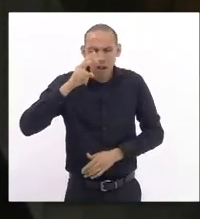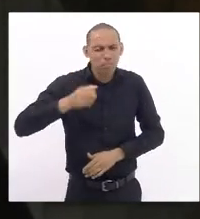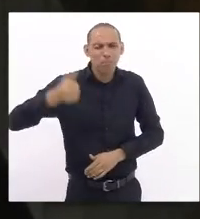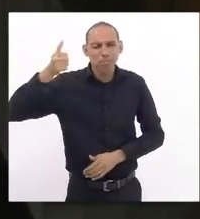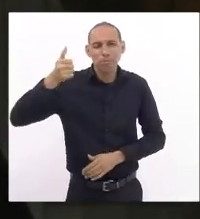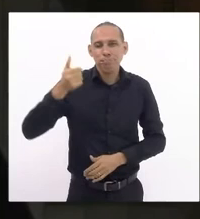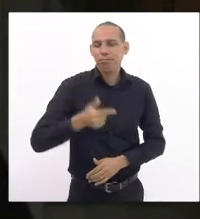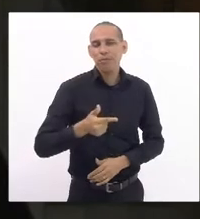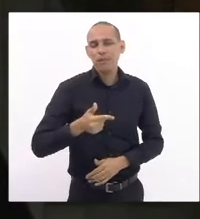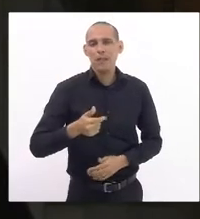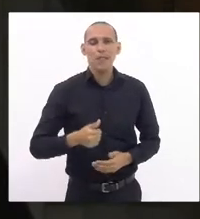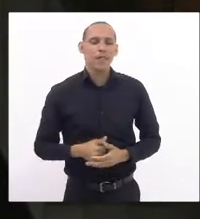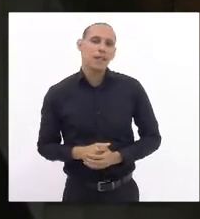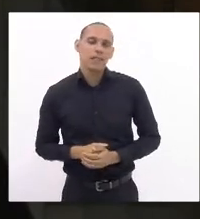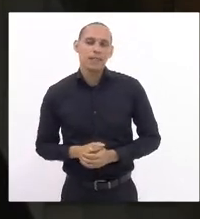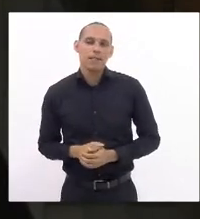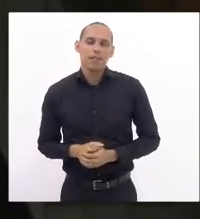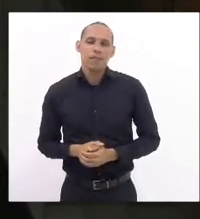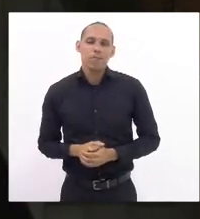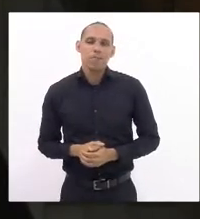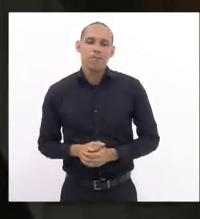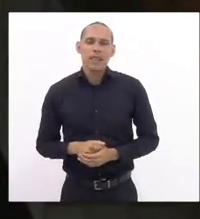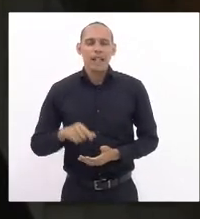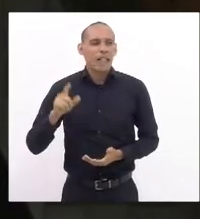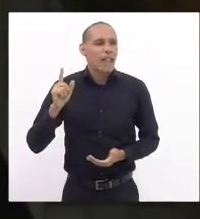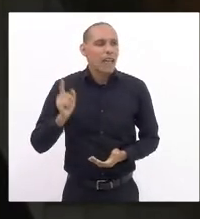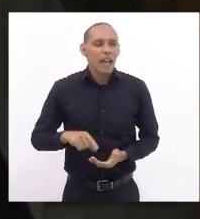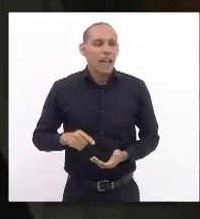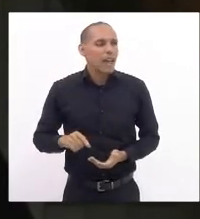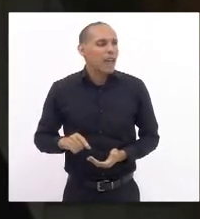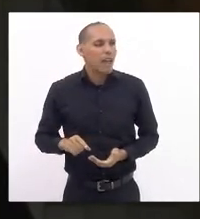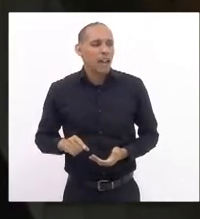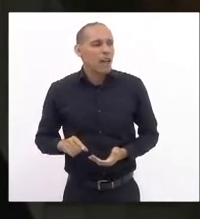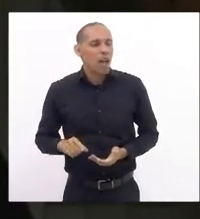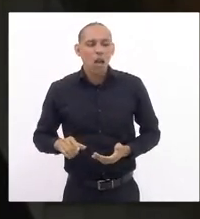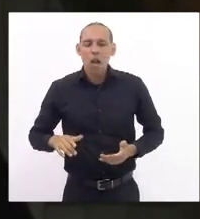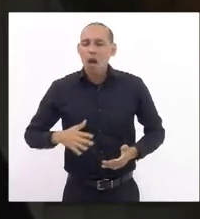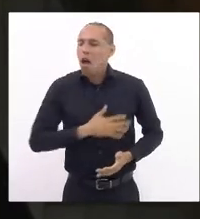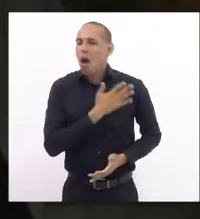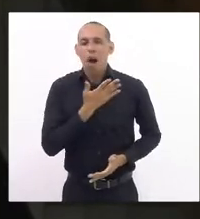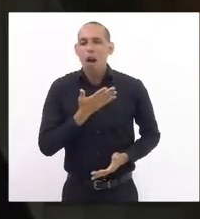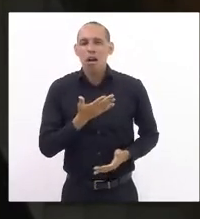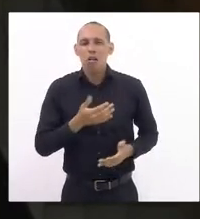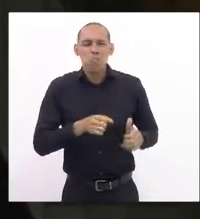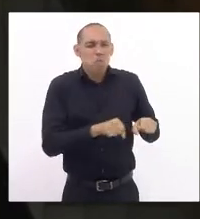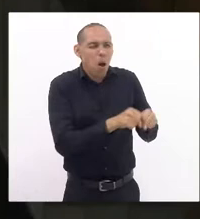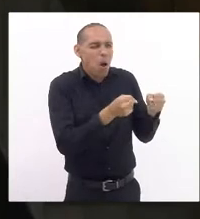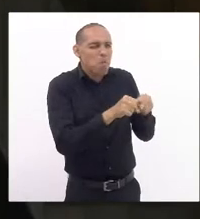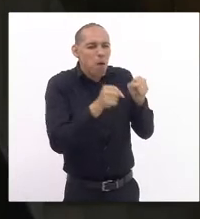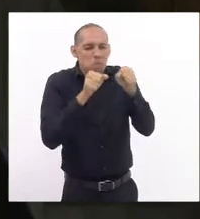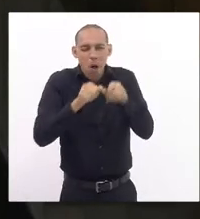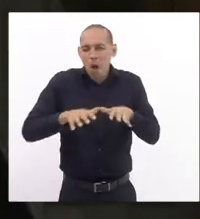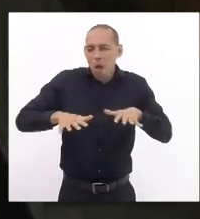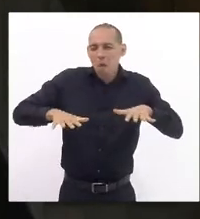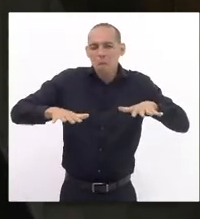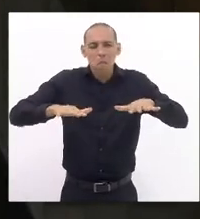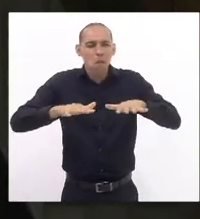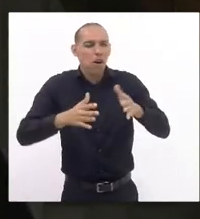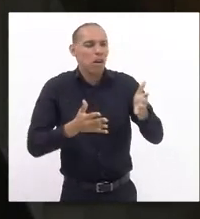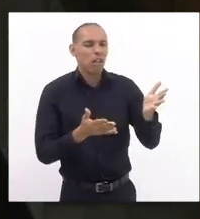Nilton Salomão, um cenário devastador, devastador. Nós